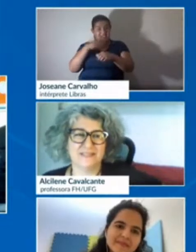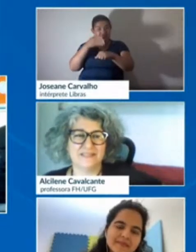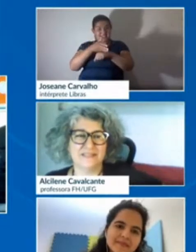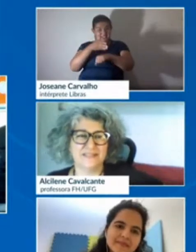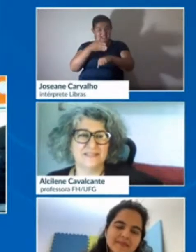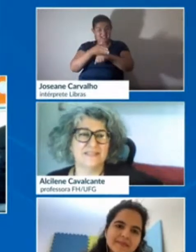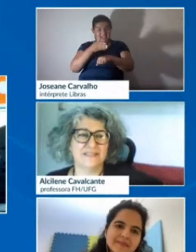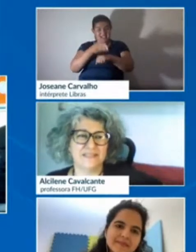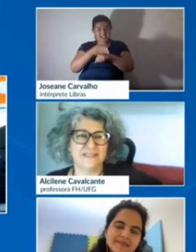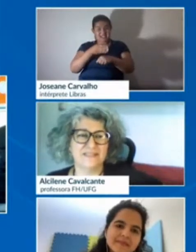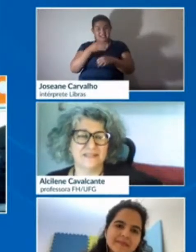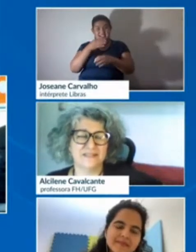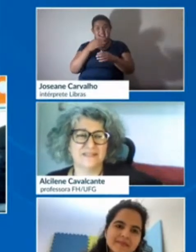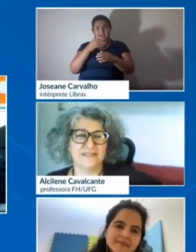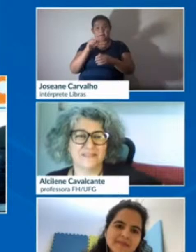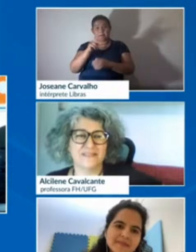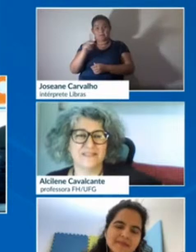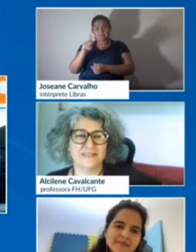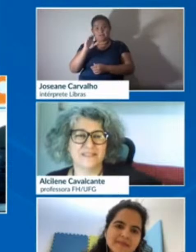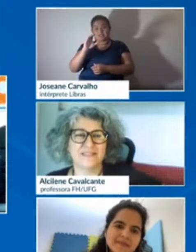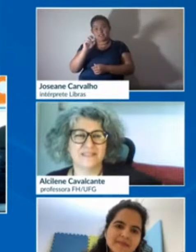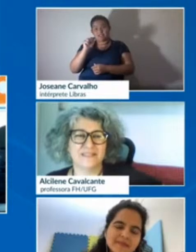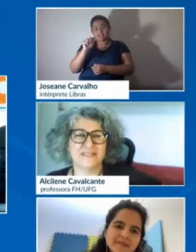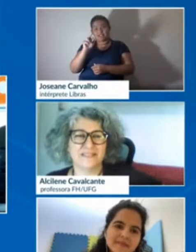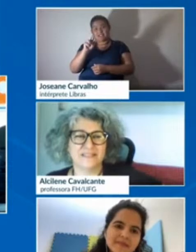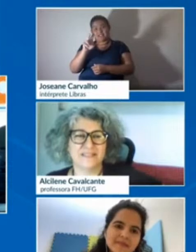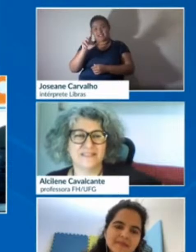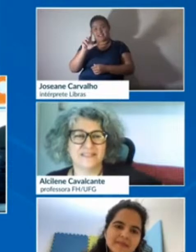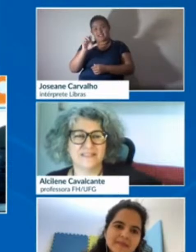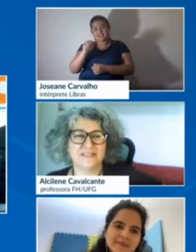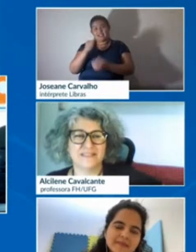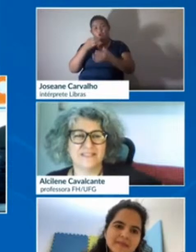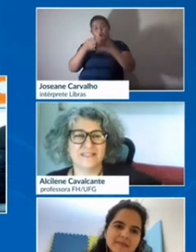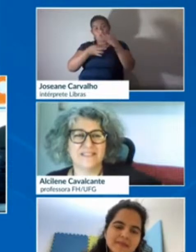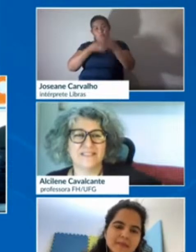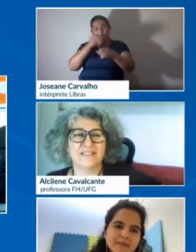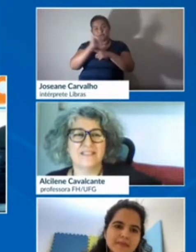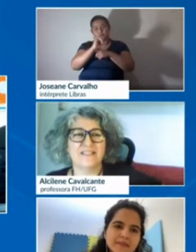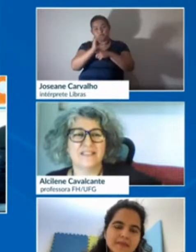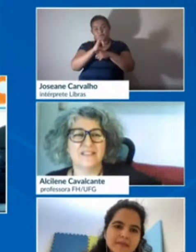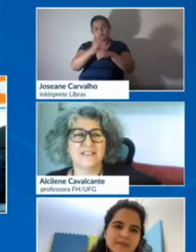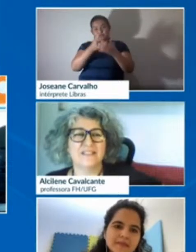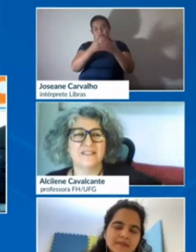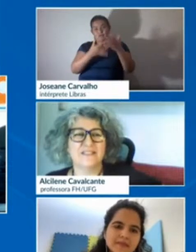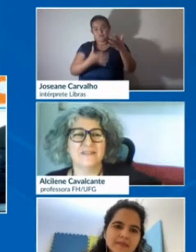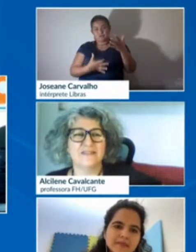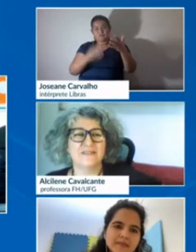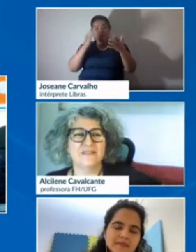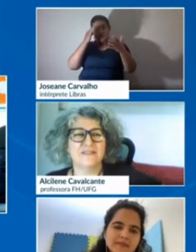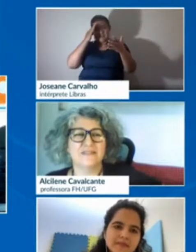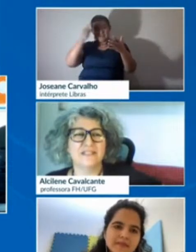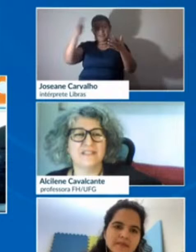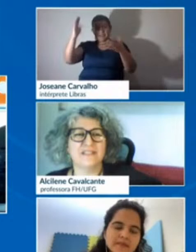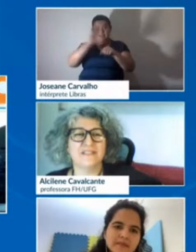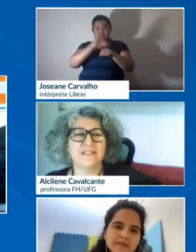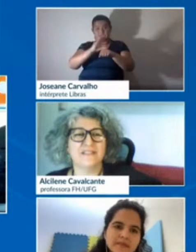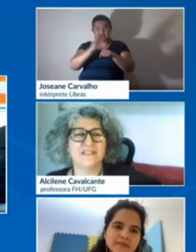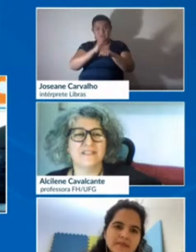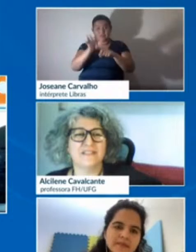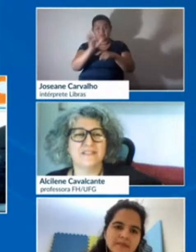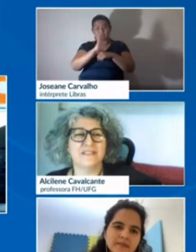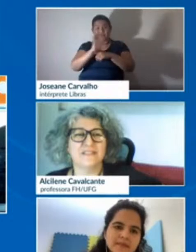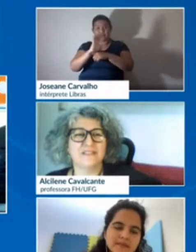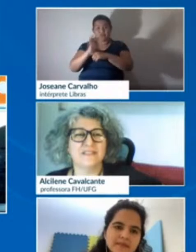de Abreu, que estava com a gente nos blocos anteriores e que comentou aqui no YouTube. Destaque é o papel dos cursos de cinema e audiovisual